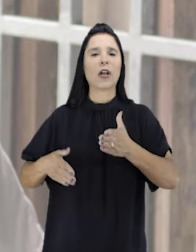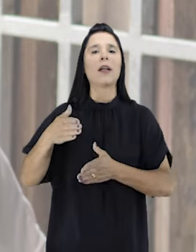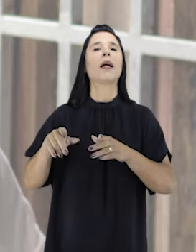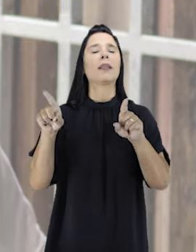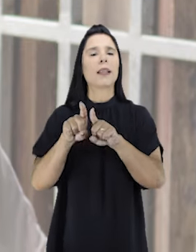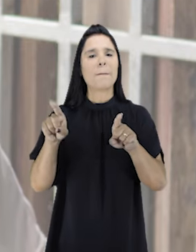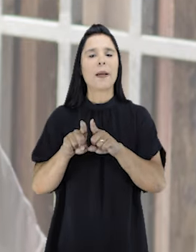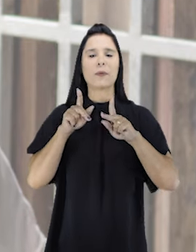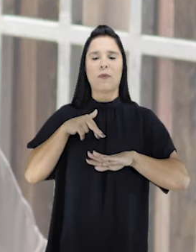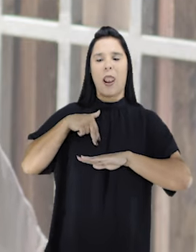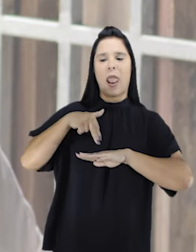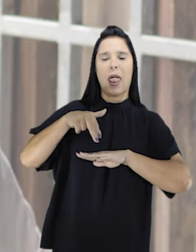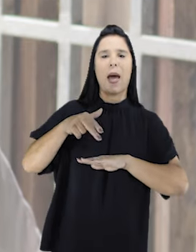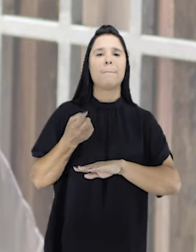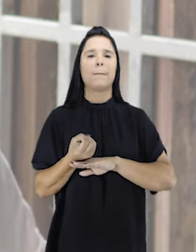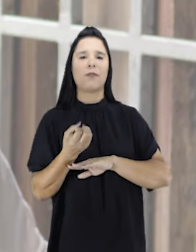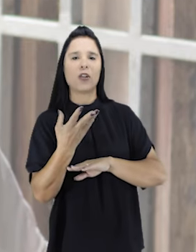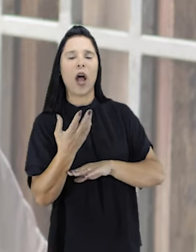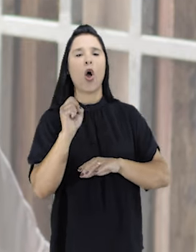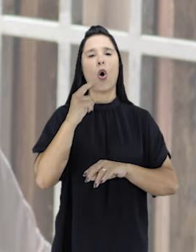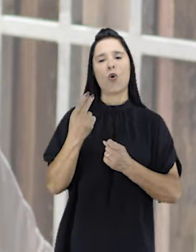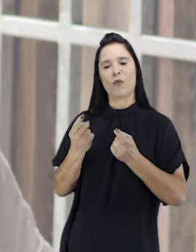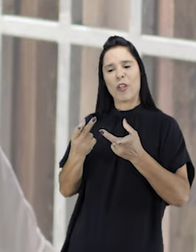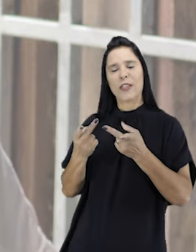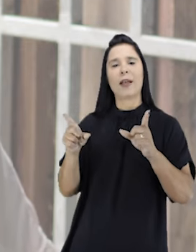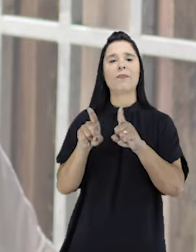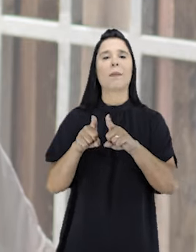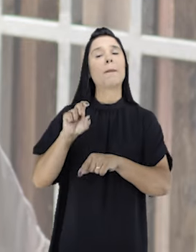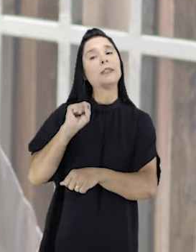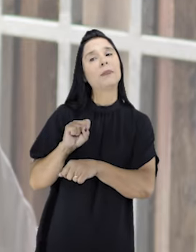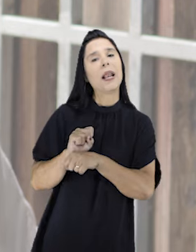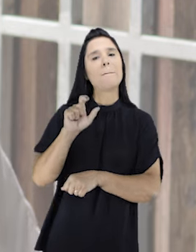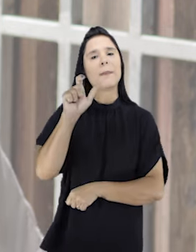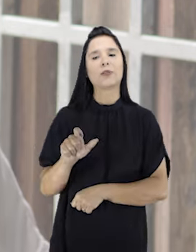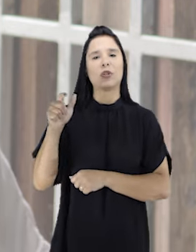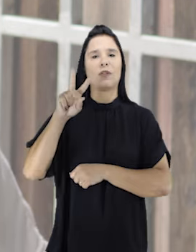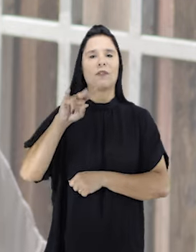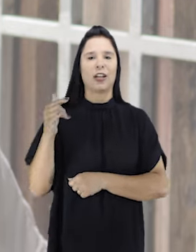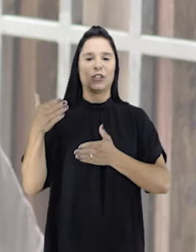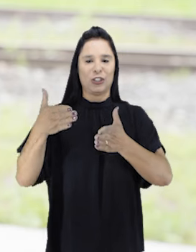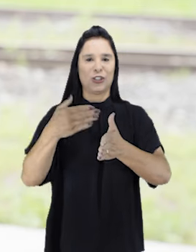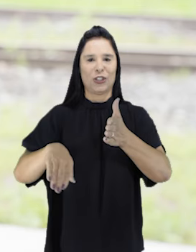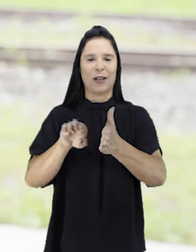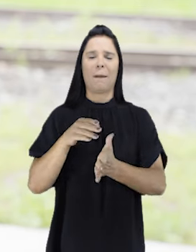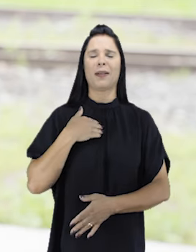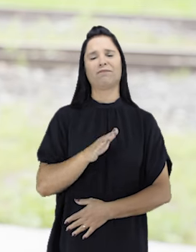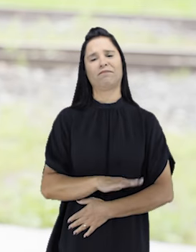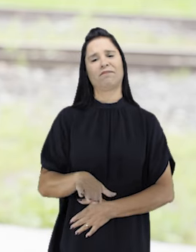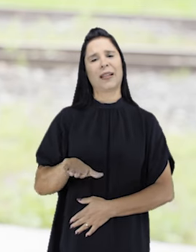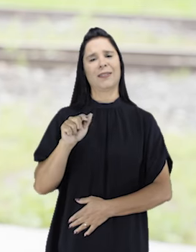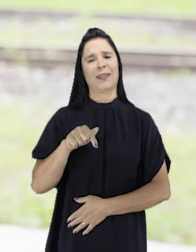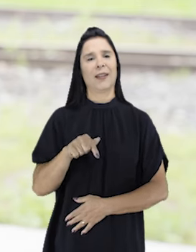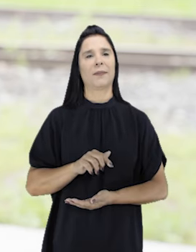as pessoas que iam para a estação para viajar ou para vender ou para esperar alguém que chegasse. A minha infância